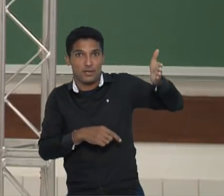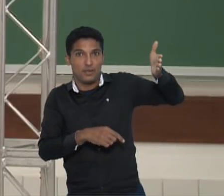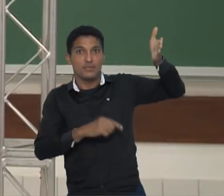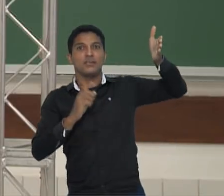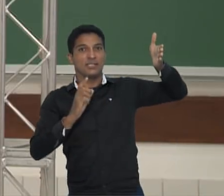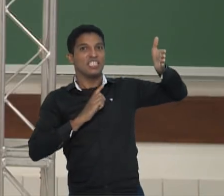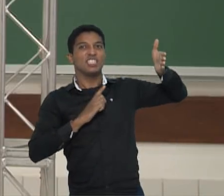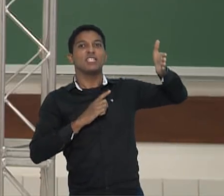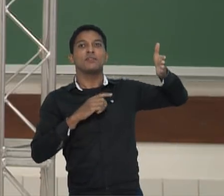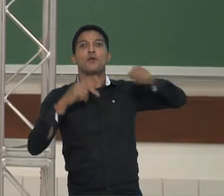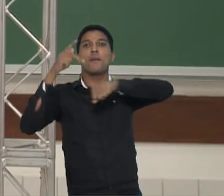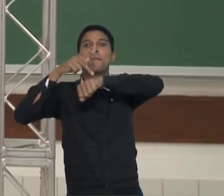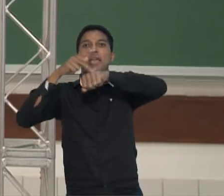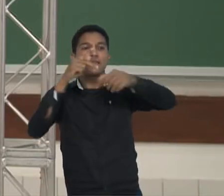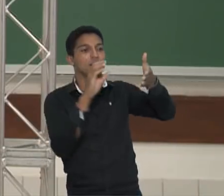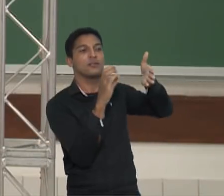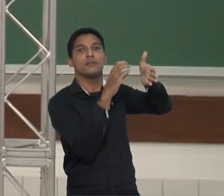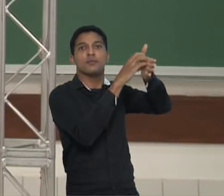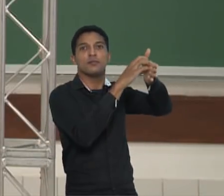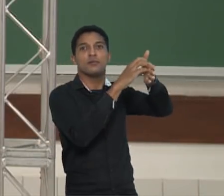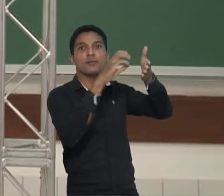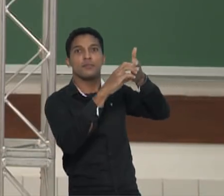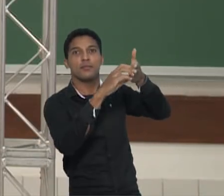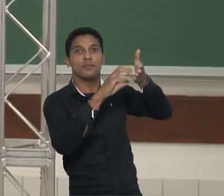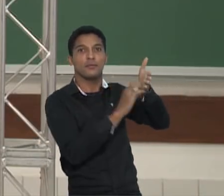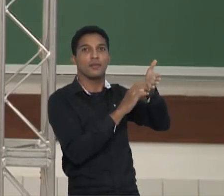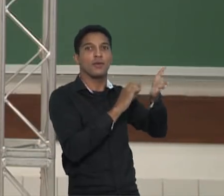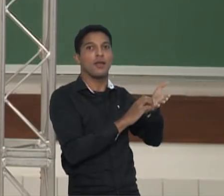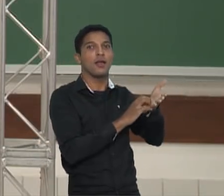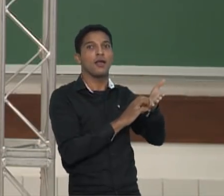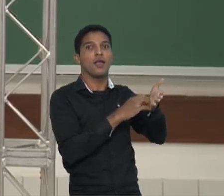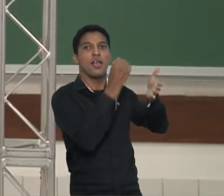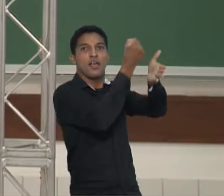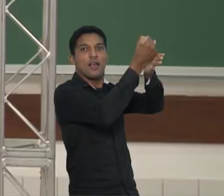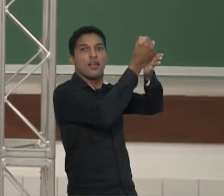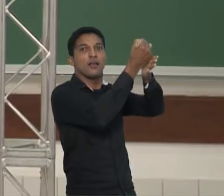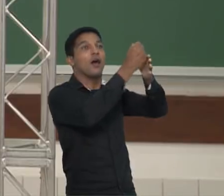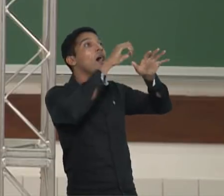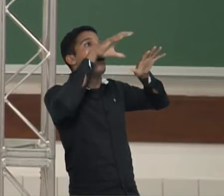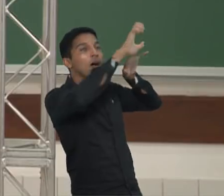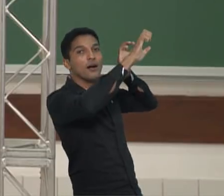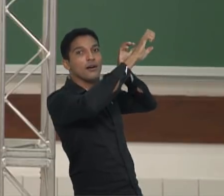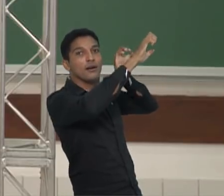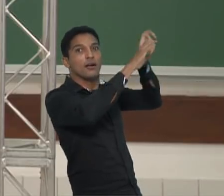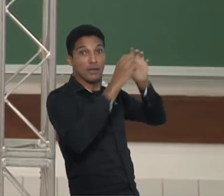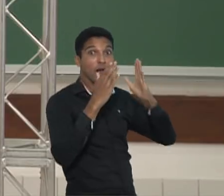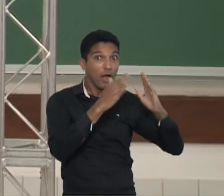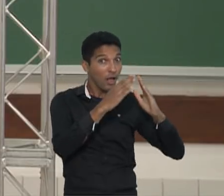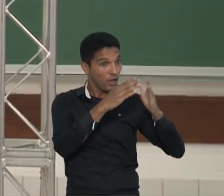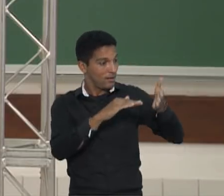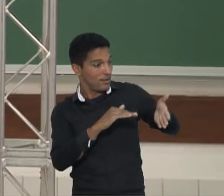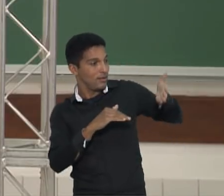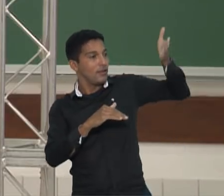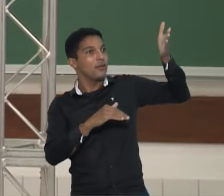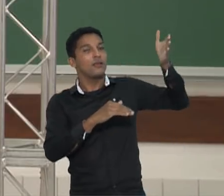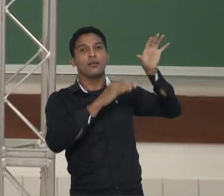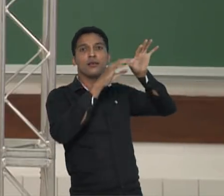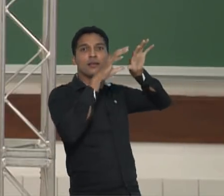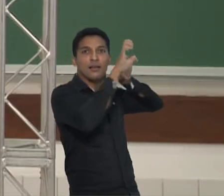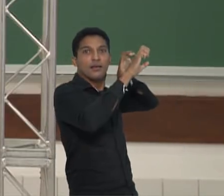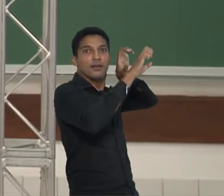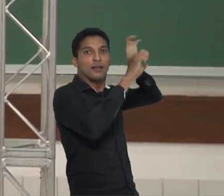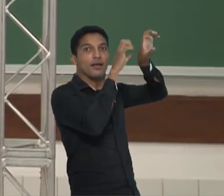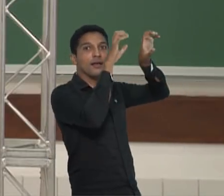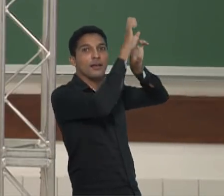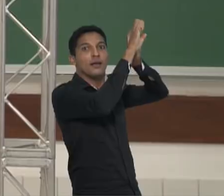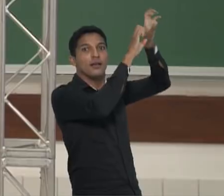e saliências, e começou a treinar, escalar essa parede. E